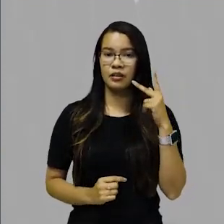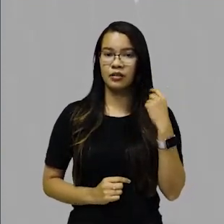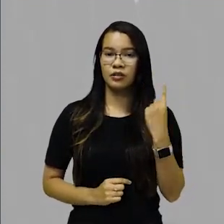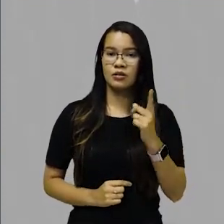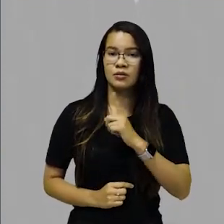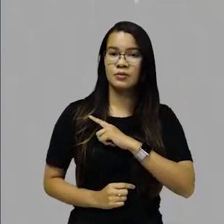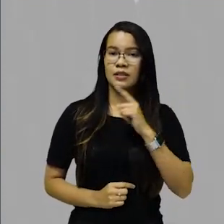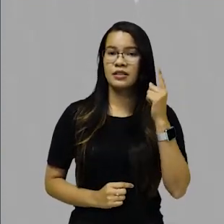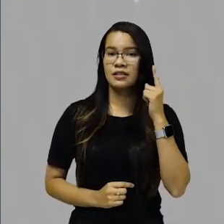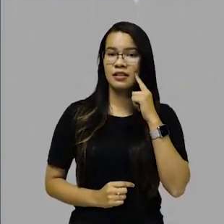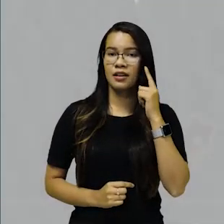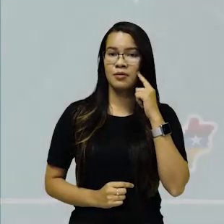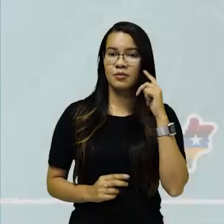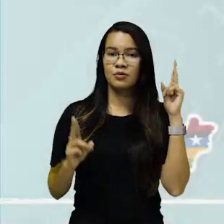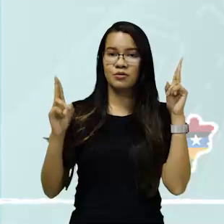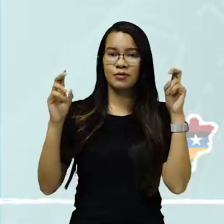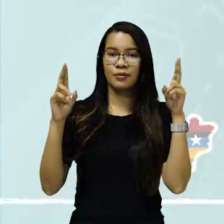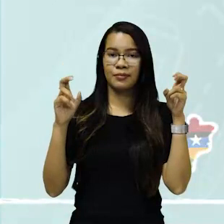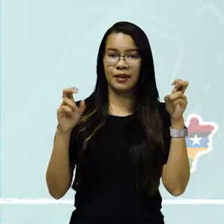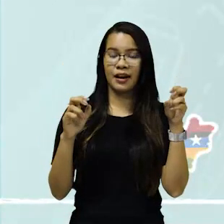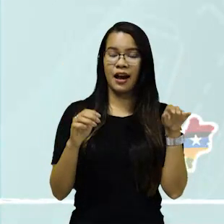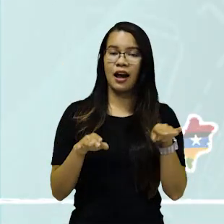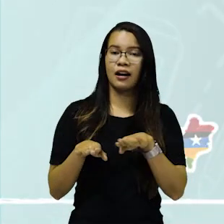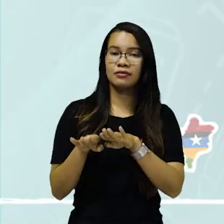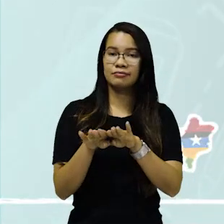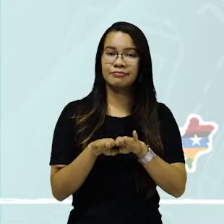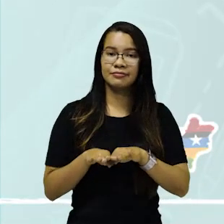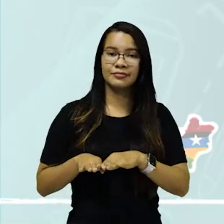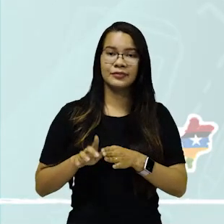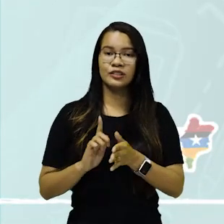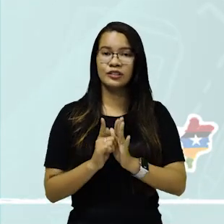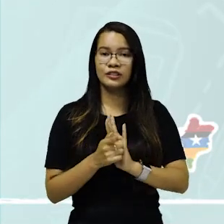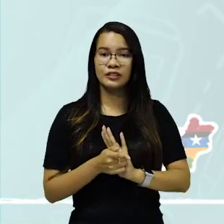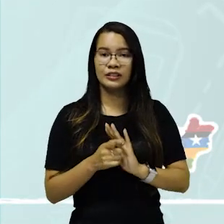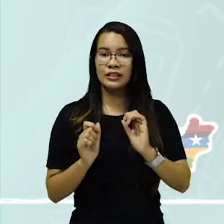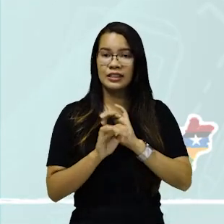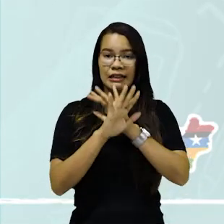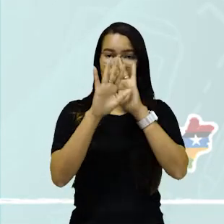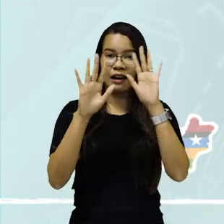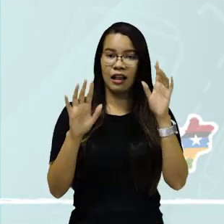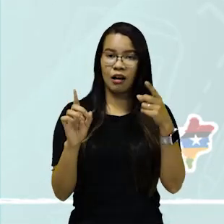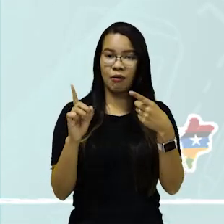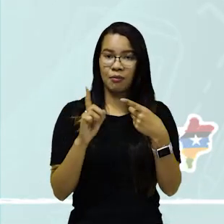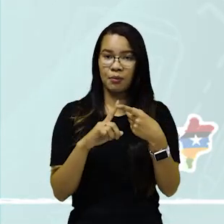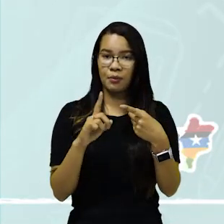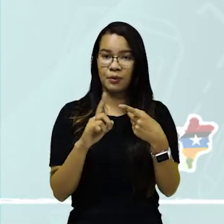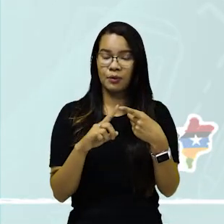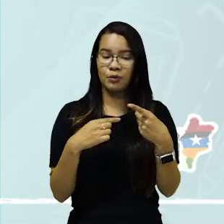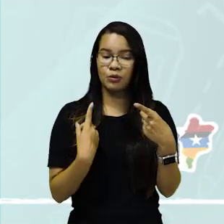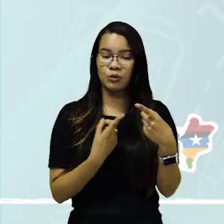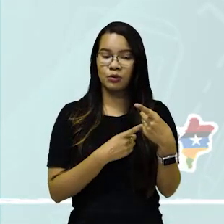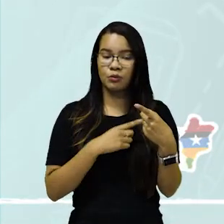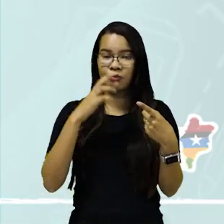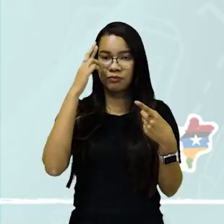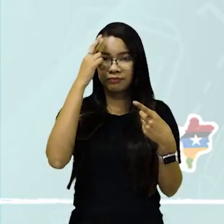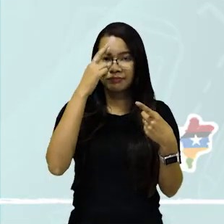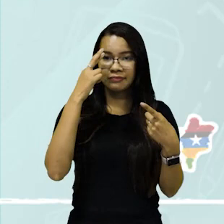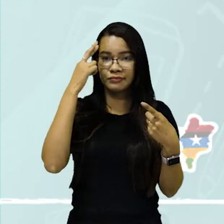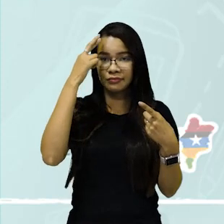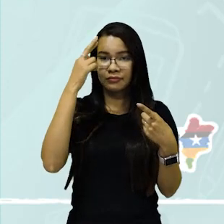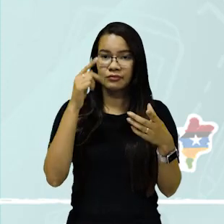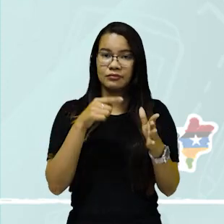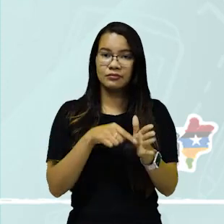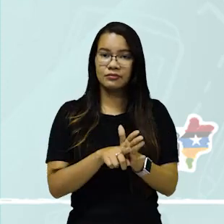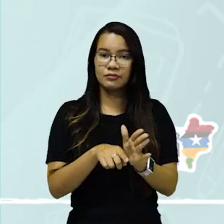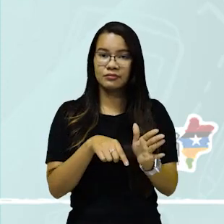no mundo e no Brasil. Ok? E lógico, esse primeiro ponto, quando nós refletirmos uma